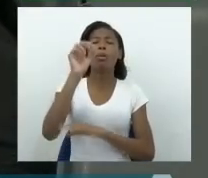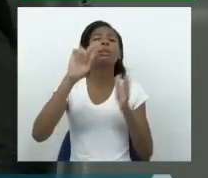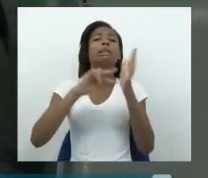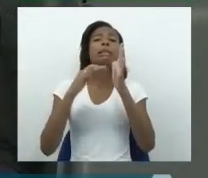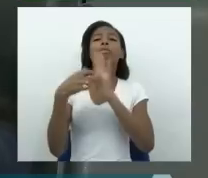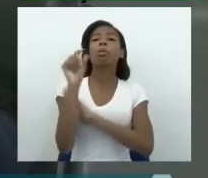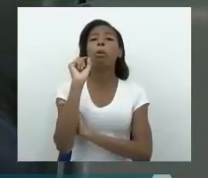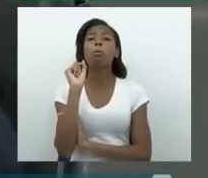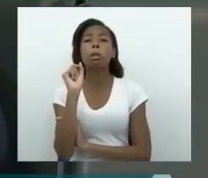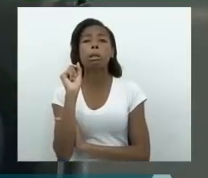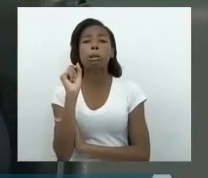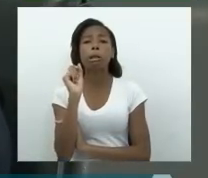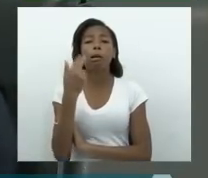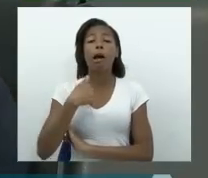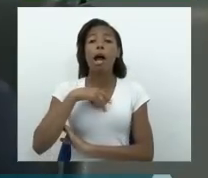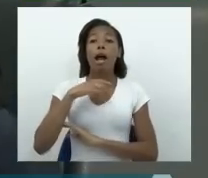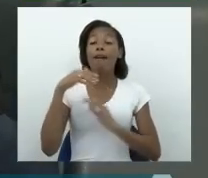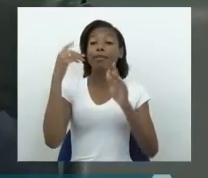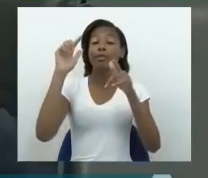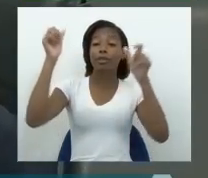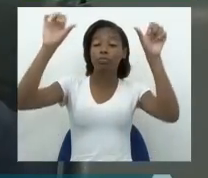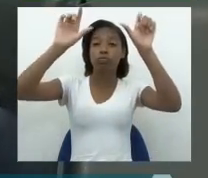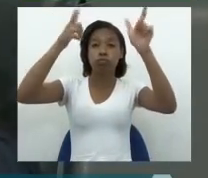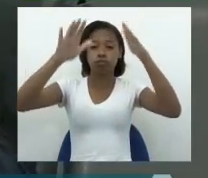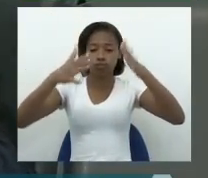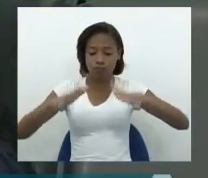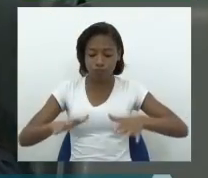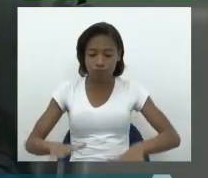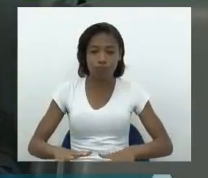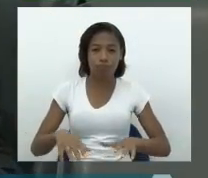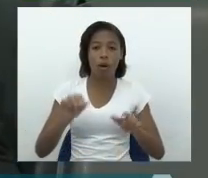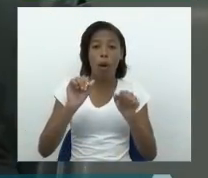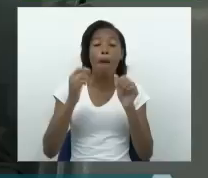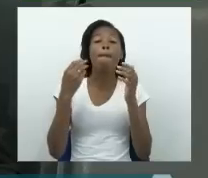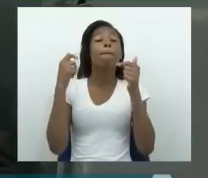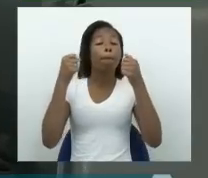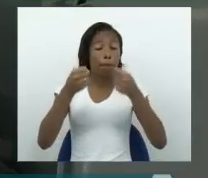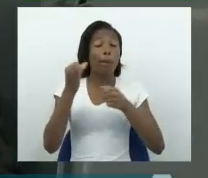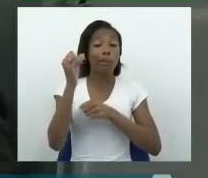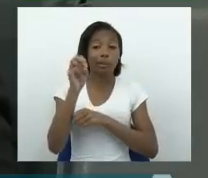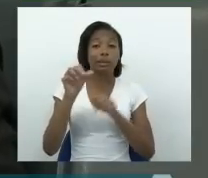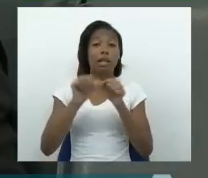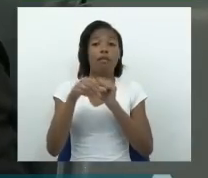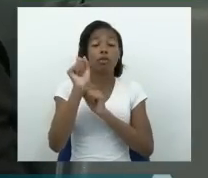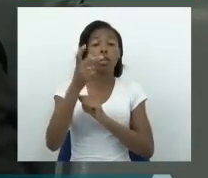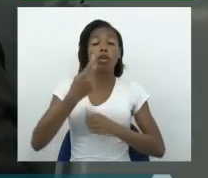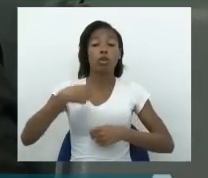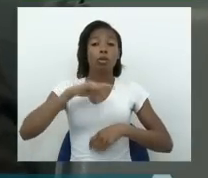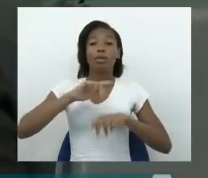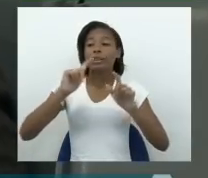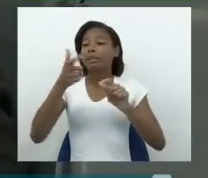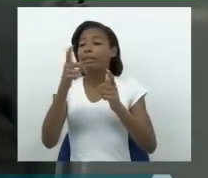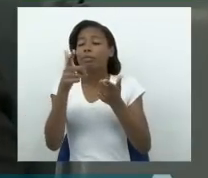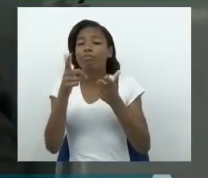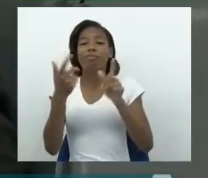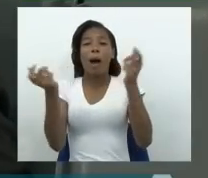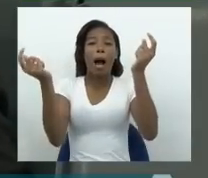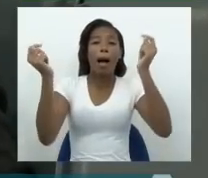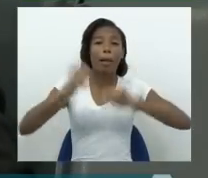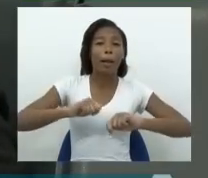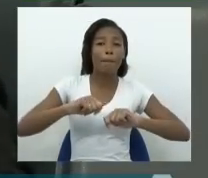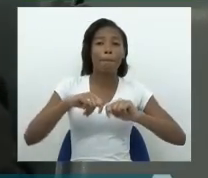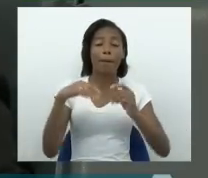o quê? Significa que a crise econômica pode fazer com que nós não tenhamos o cumprimento